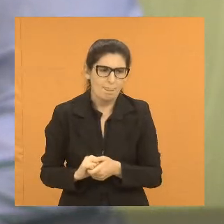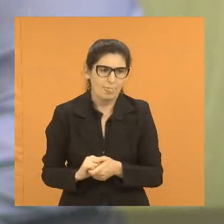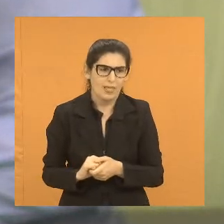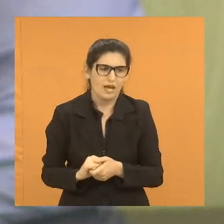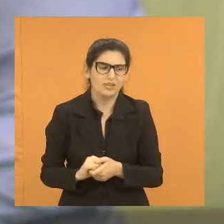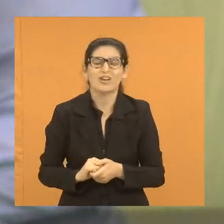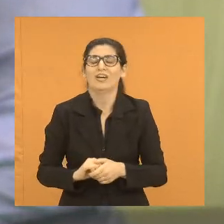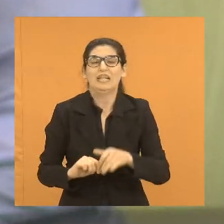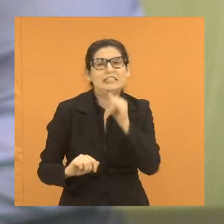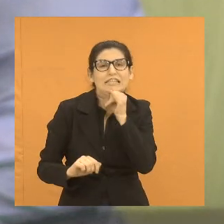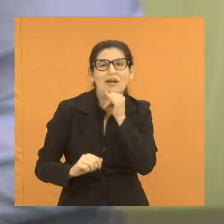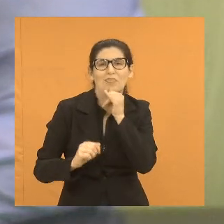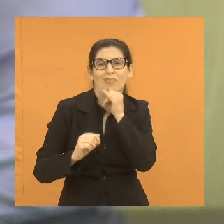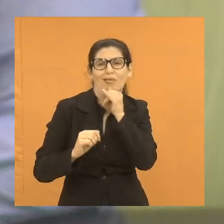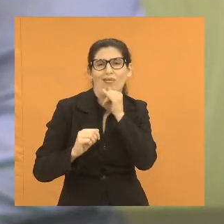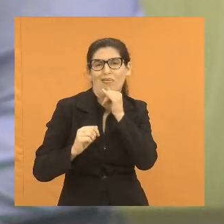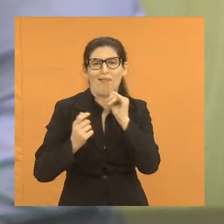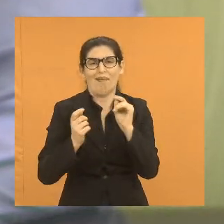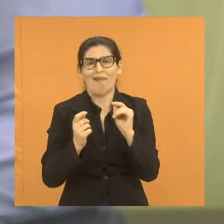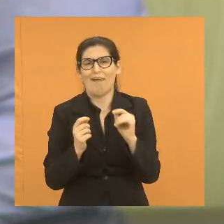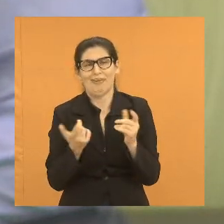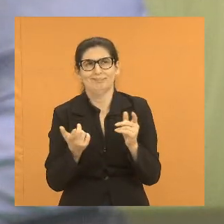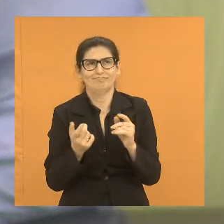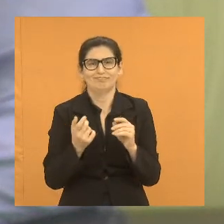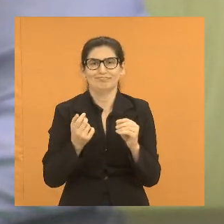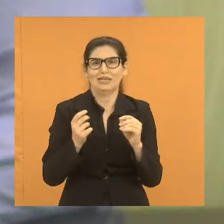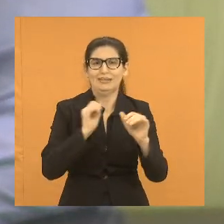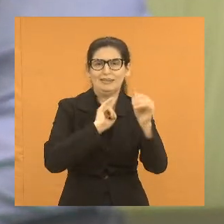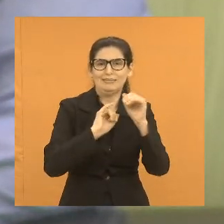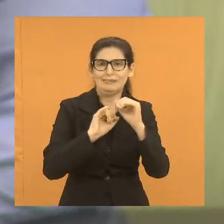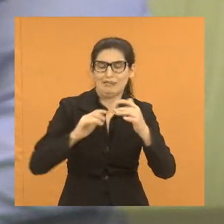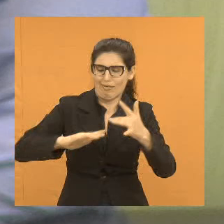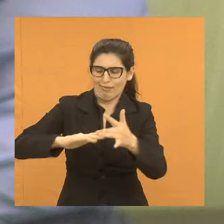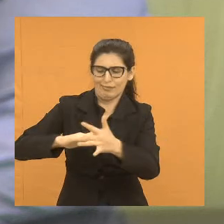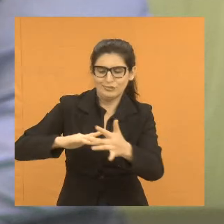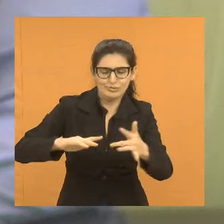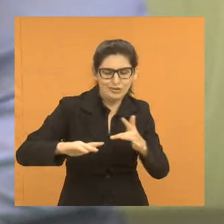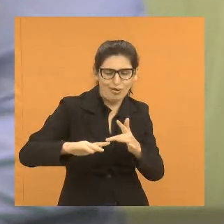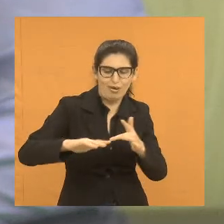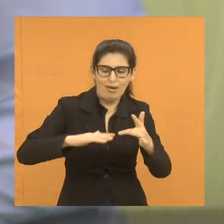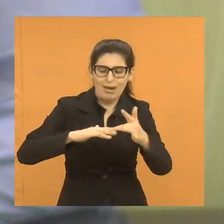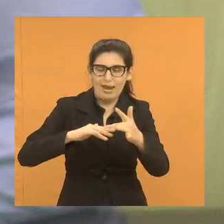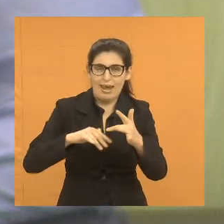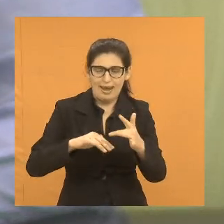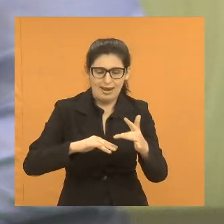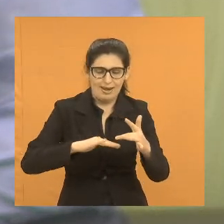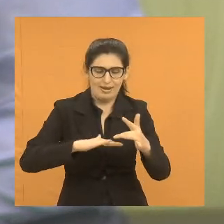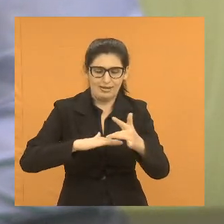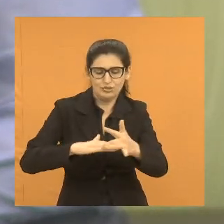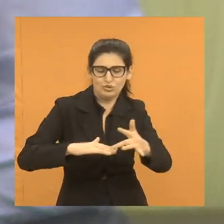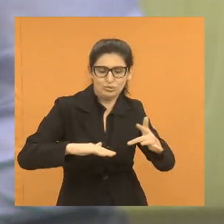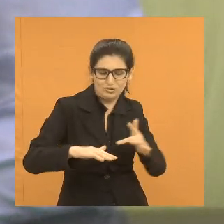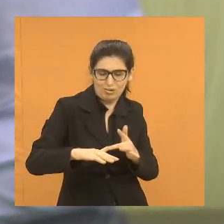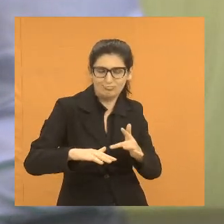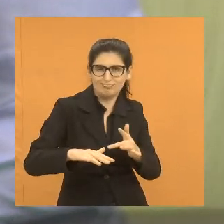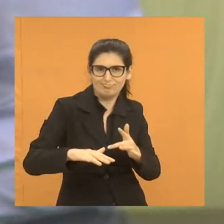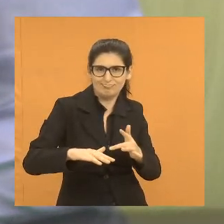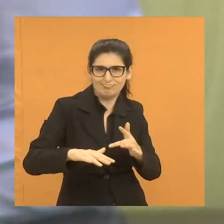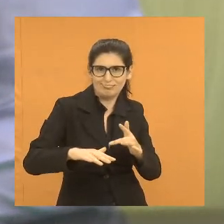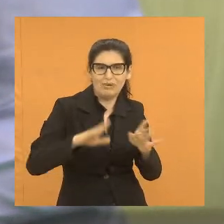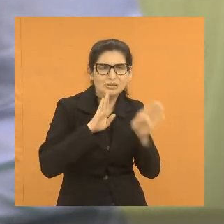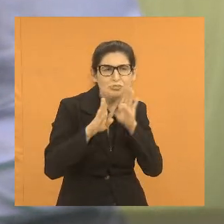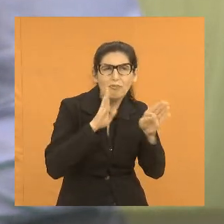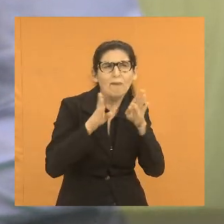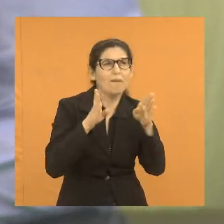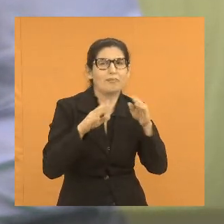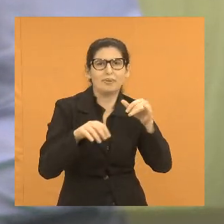falaram na internet, não. A gente leva os casos para serem exemplos, para não acontecerem demais, né? De novo. Em relação